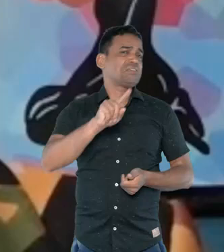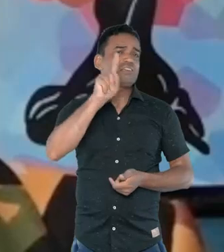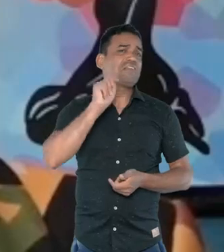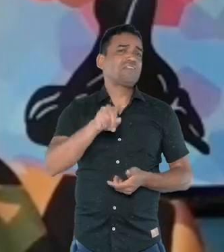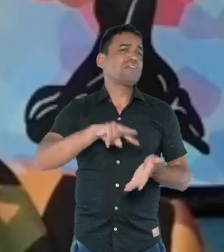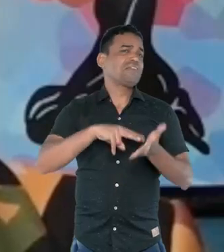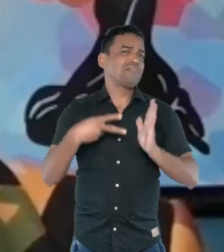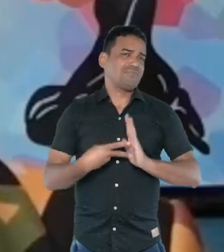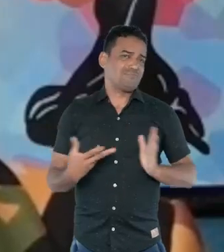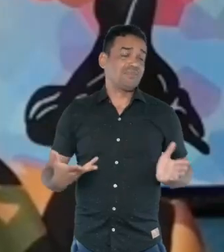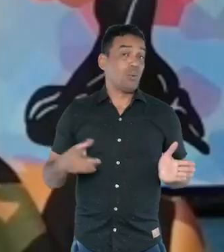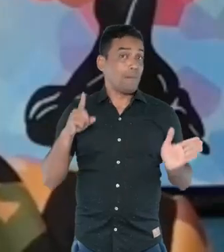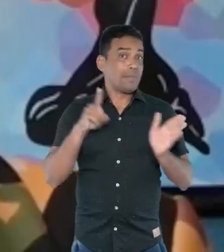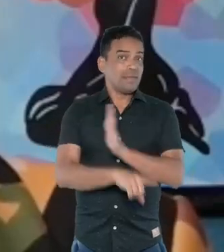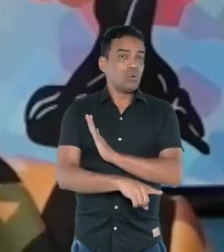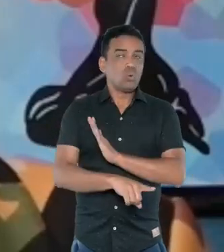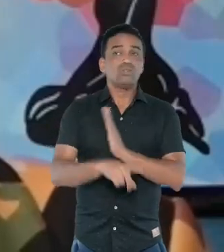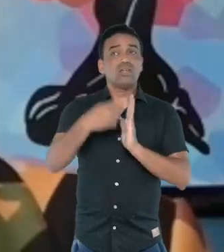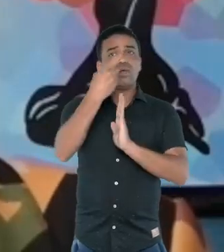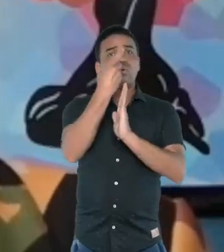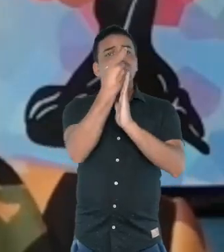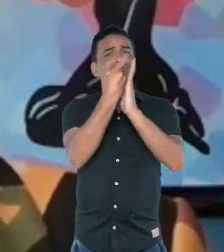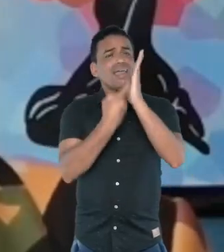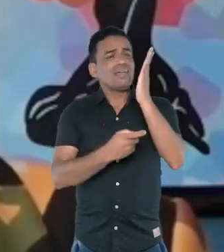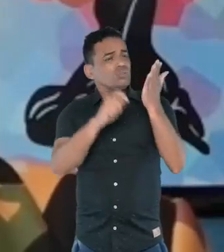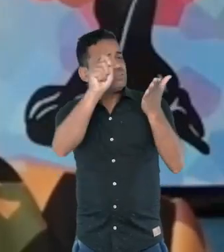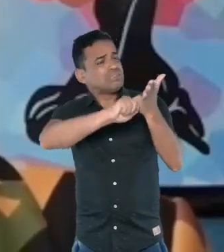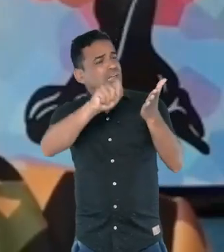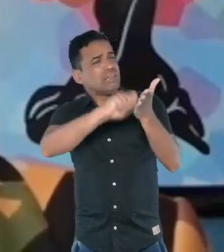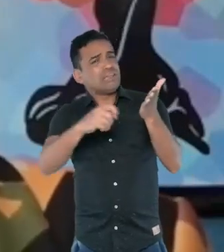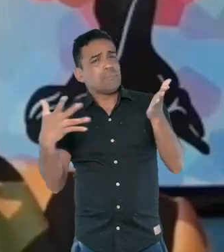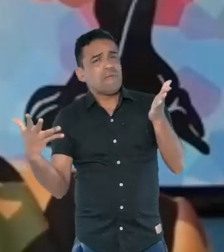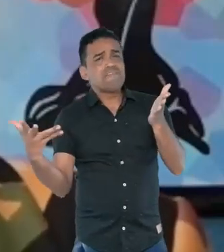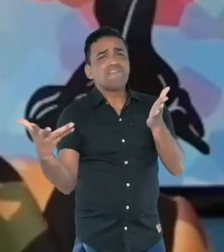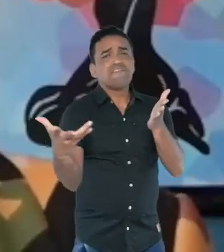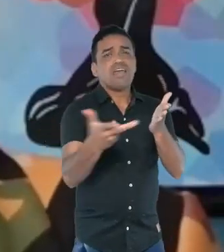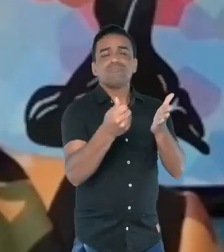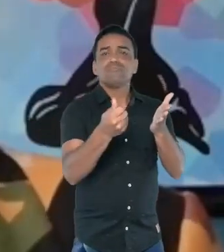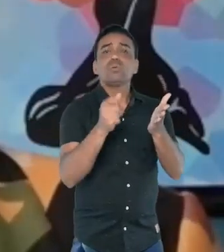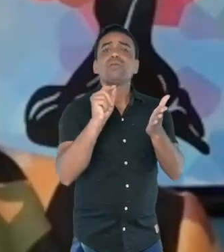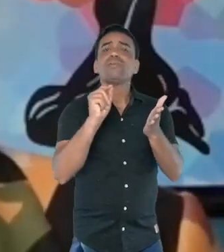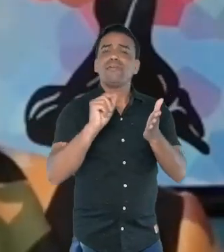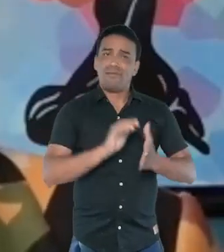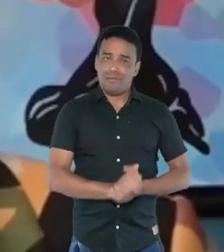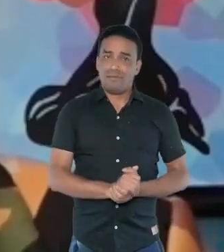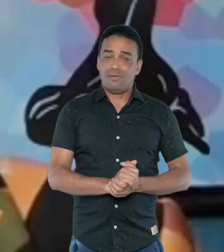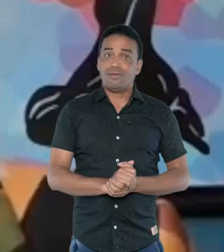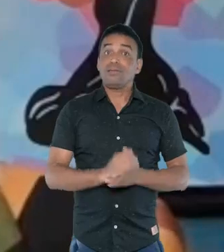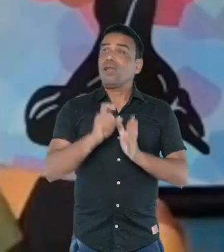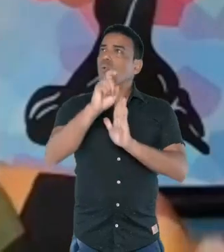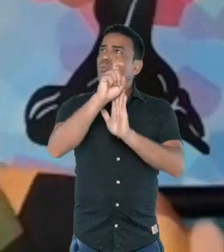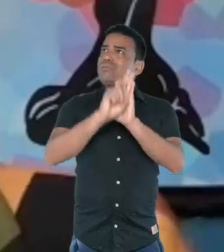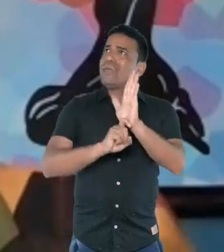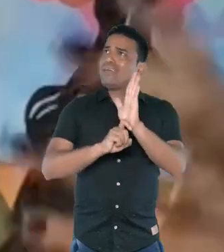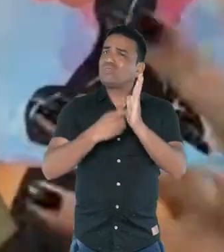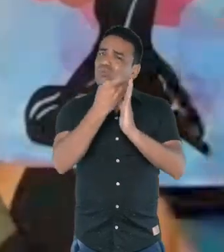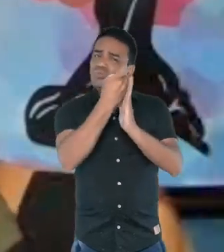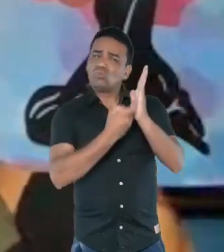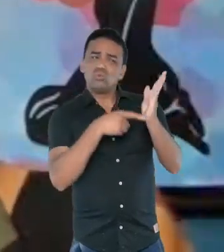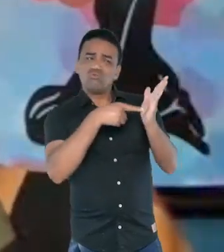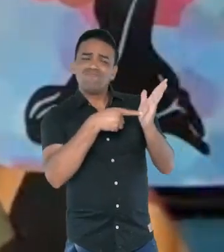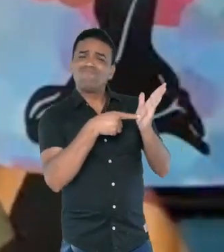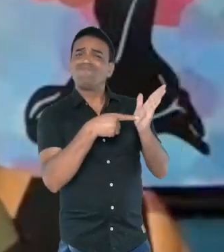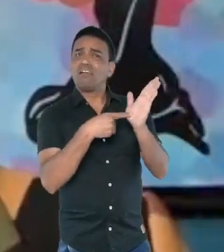Acho que essa é a pergunta ficar. O que é um texto perfeito, né? o que é um texto que ele